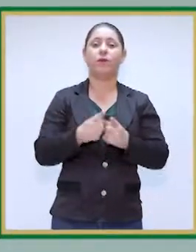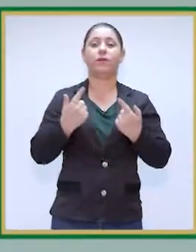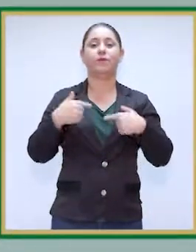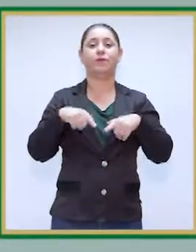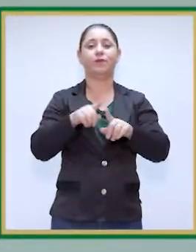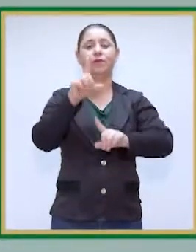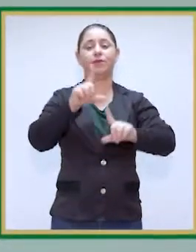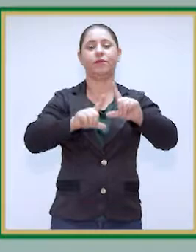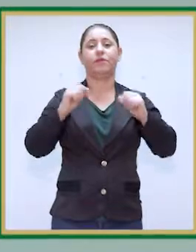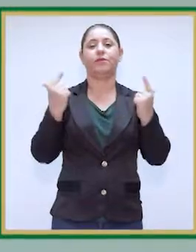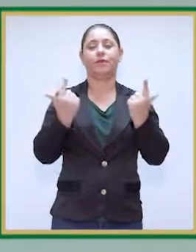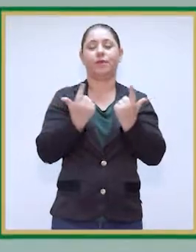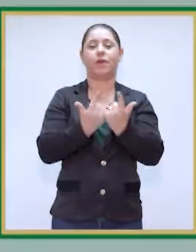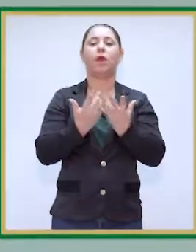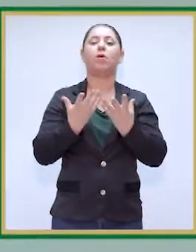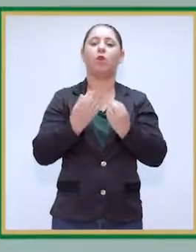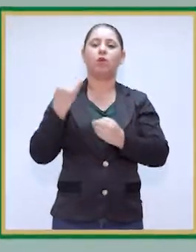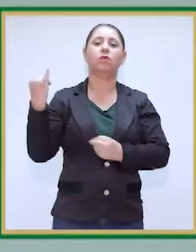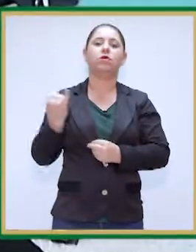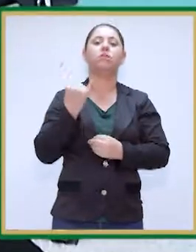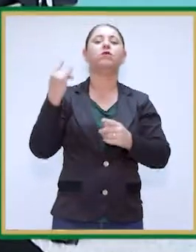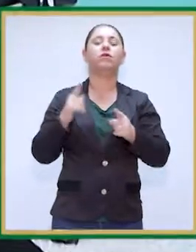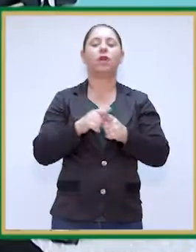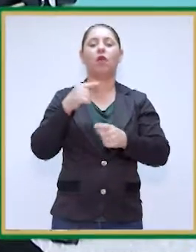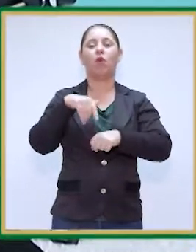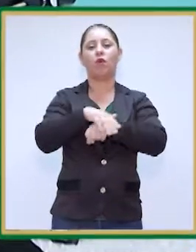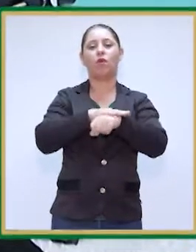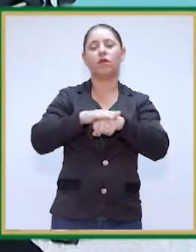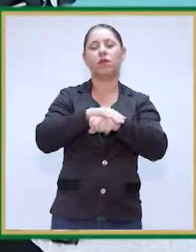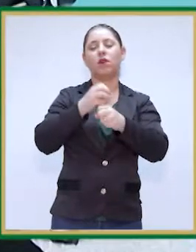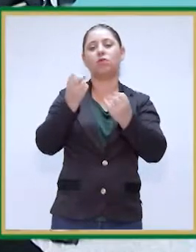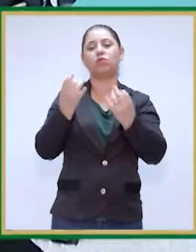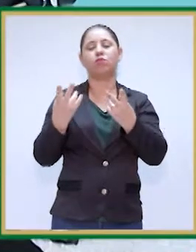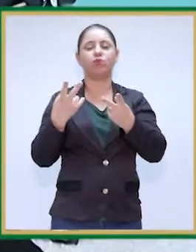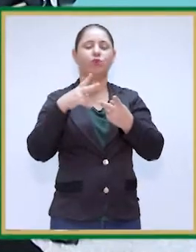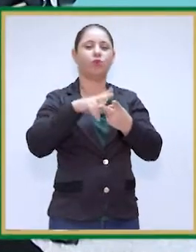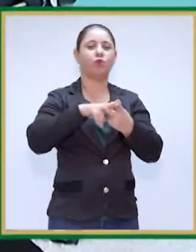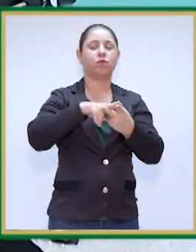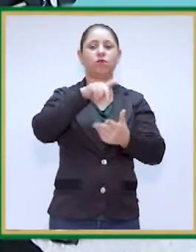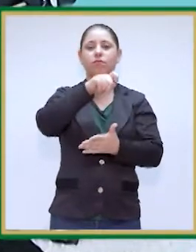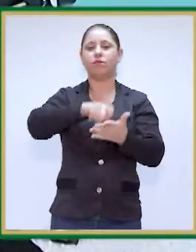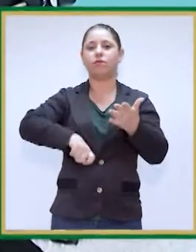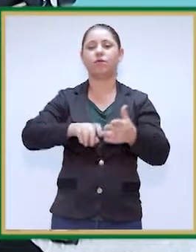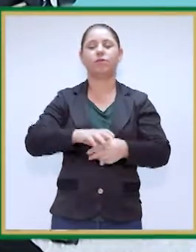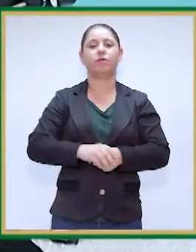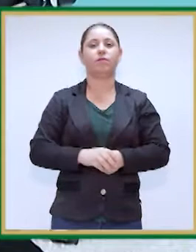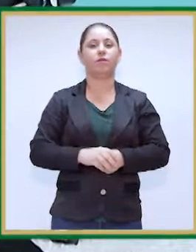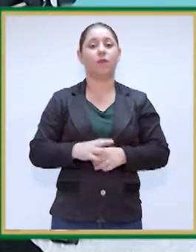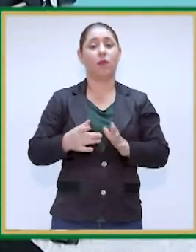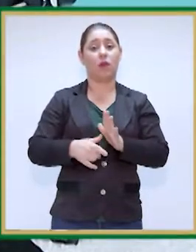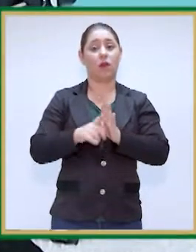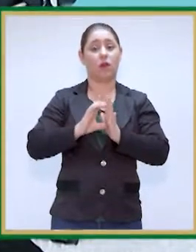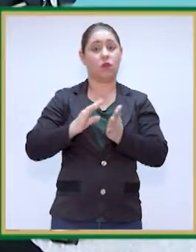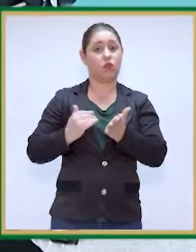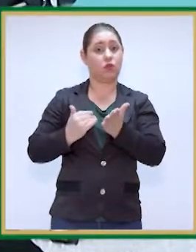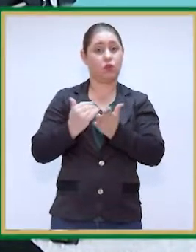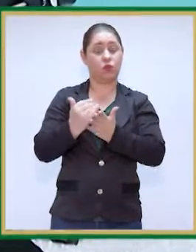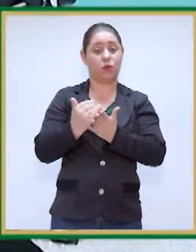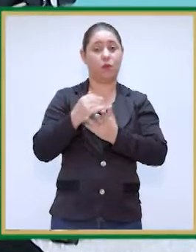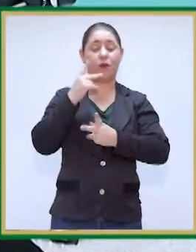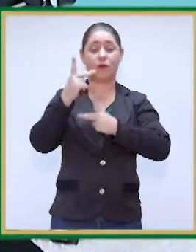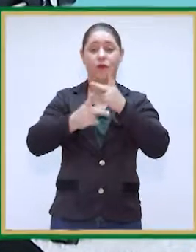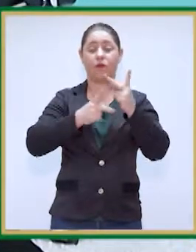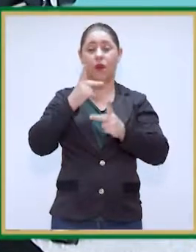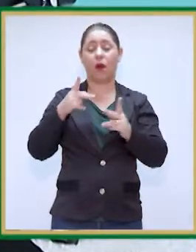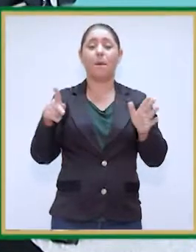vamos falar um pouquinho aqui sobre execução penal. Vamos. Bom, antes da gente começar a falar propriamente sobre o trabalho do